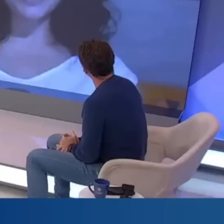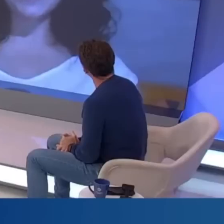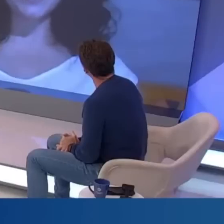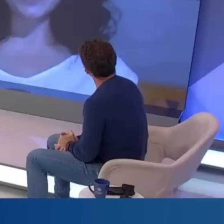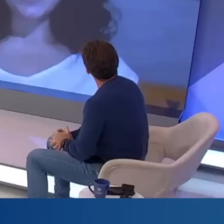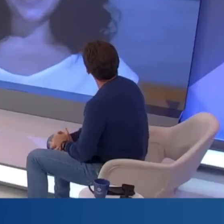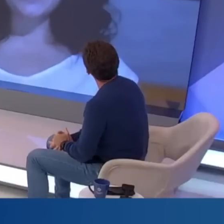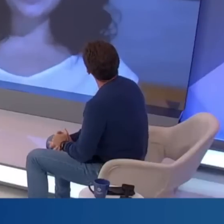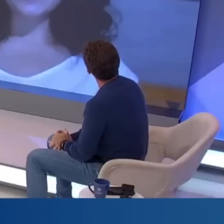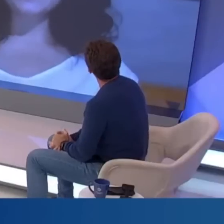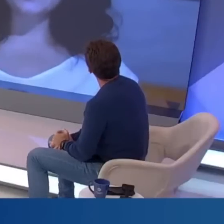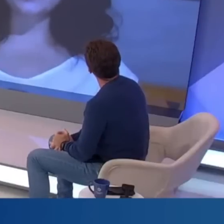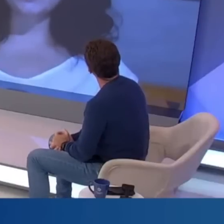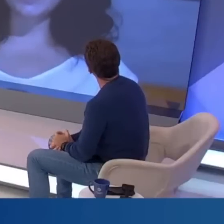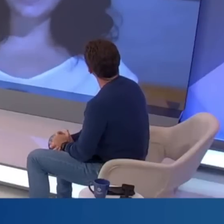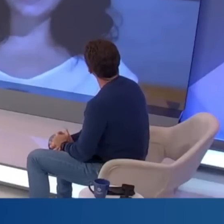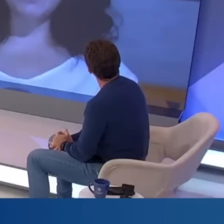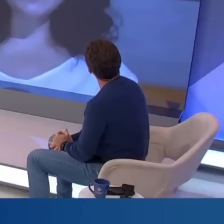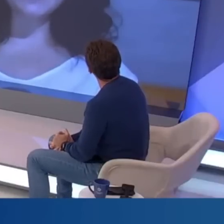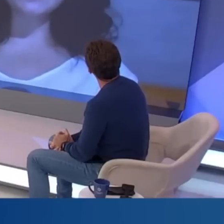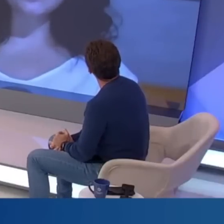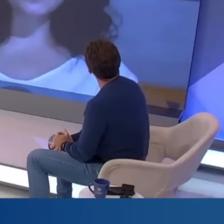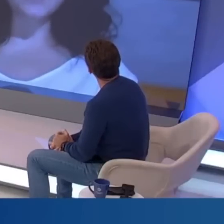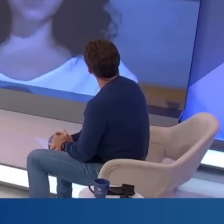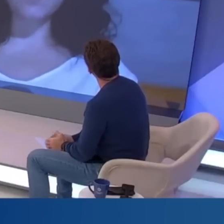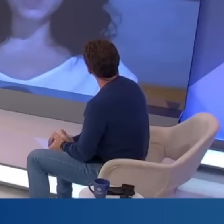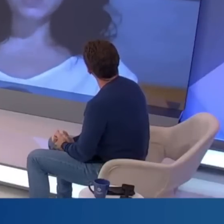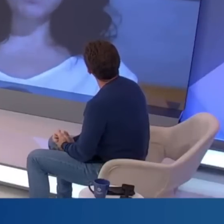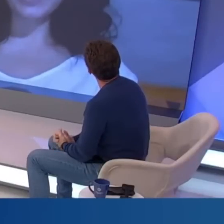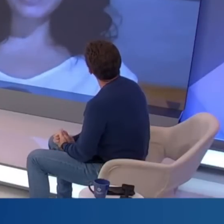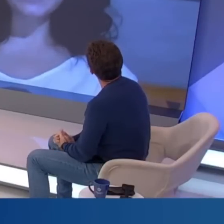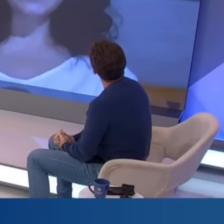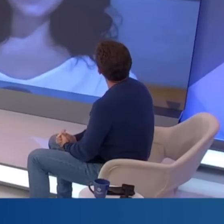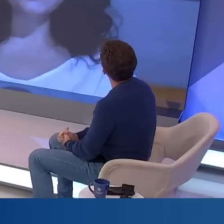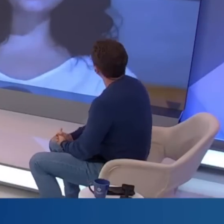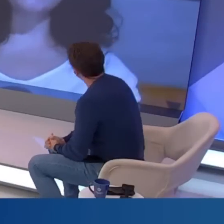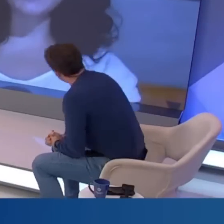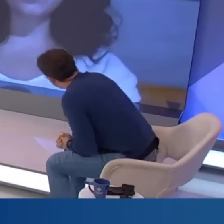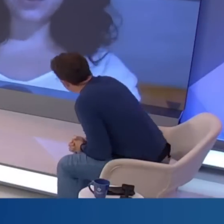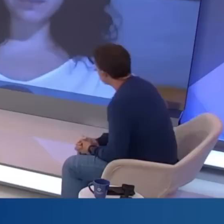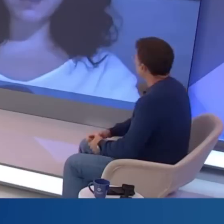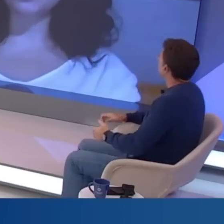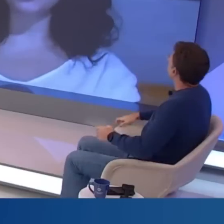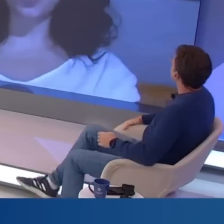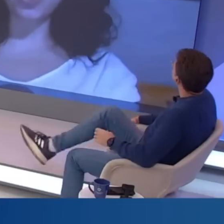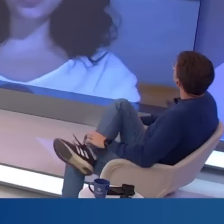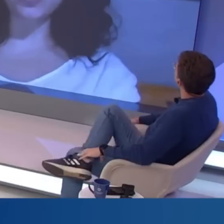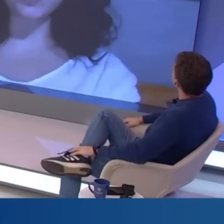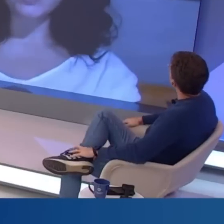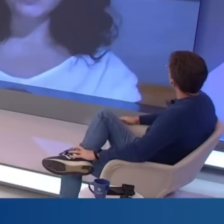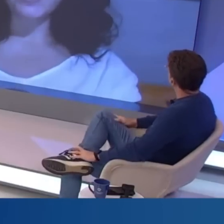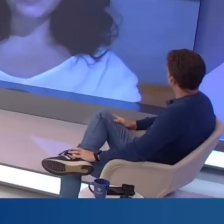Obviamente que não. Veja, a ciência econômica, ela é uma ciência social, embora ela tenha instrumentos